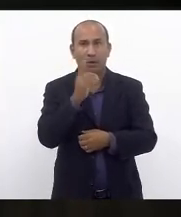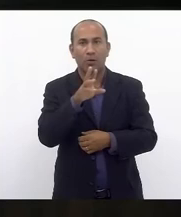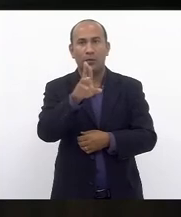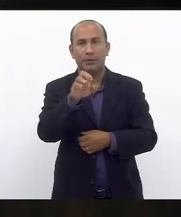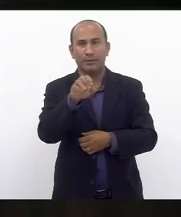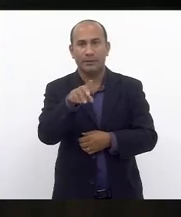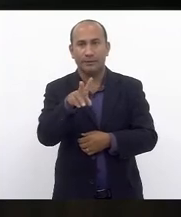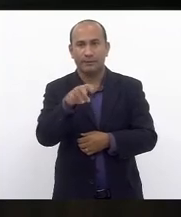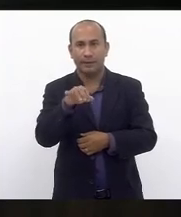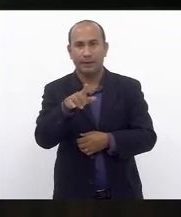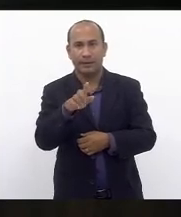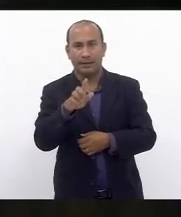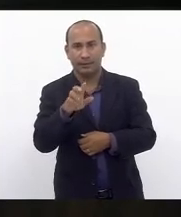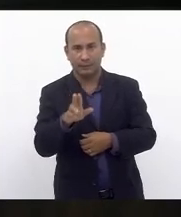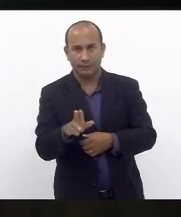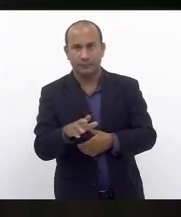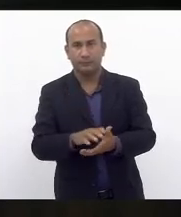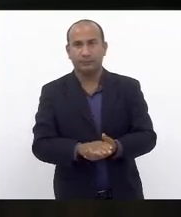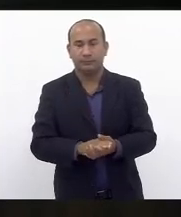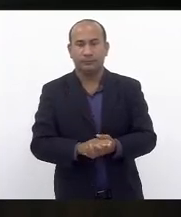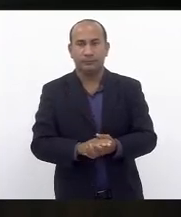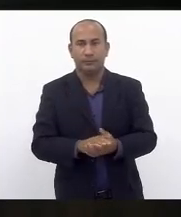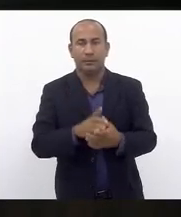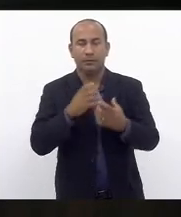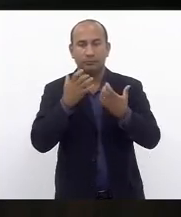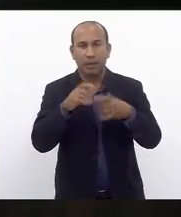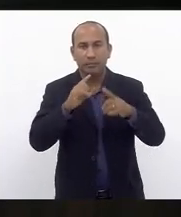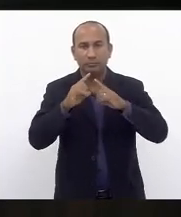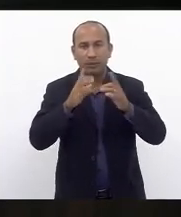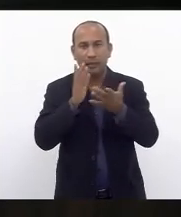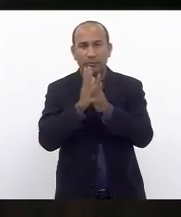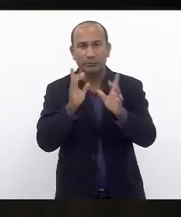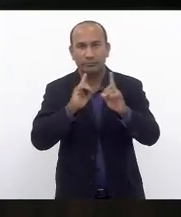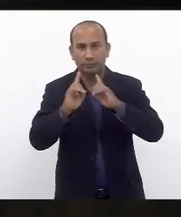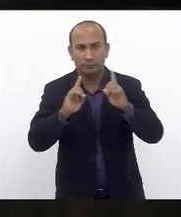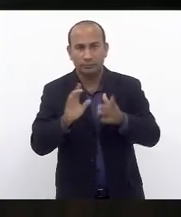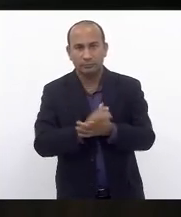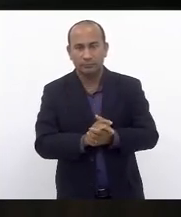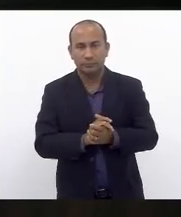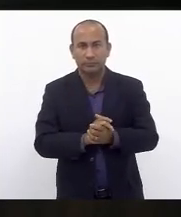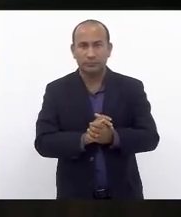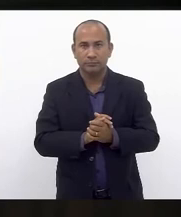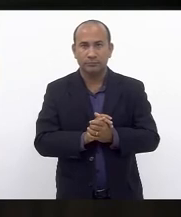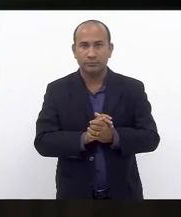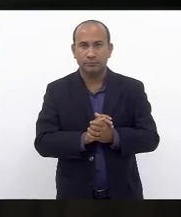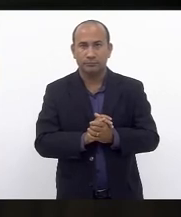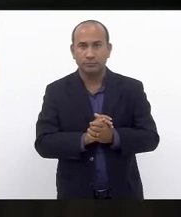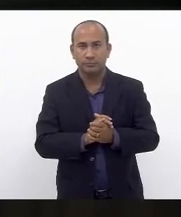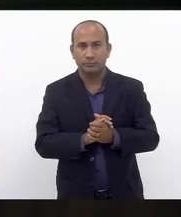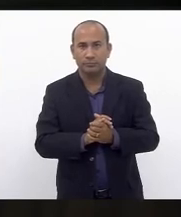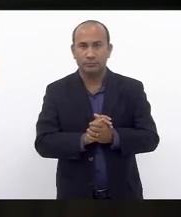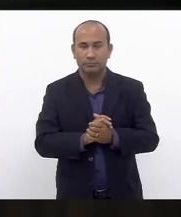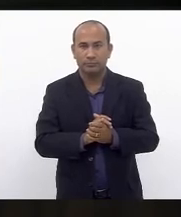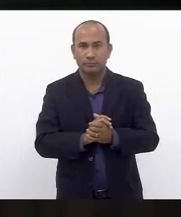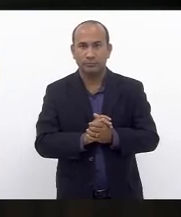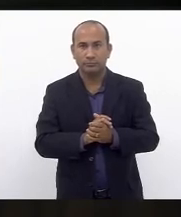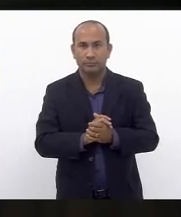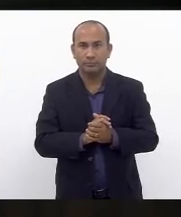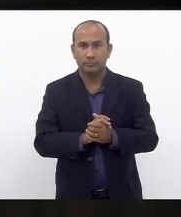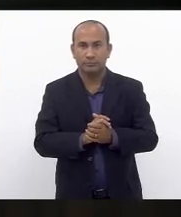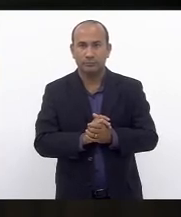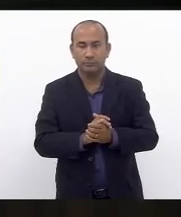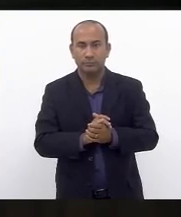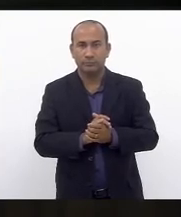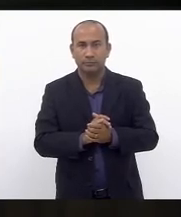Rosenberg Reis. Em discussão, não havendo que querer discutir, encerrada a discussão. Os senhores que aprovam, permaneçam como estão, aprovado com abstenção